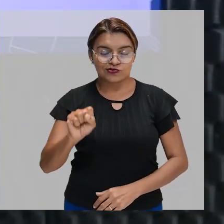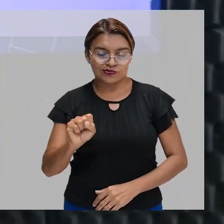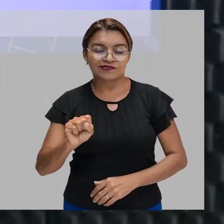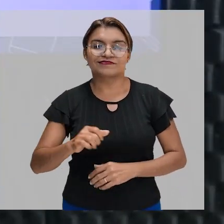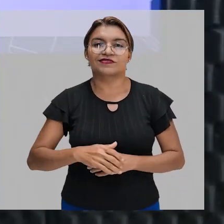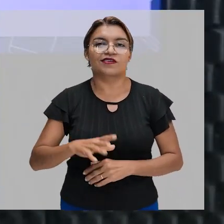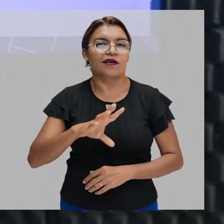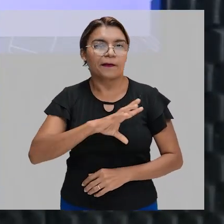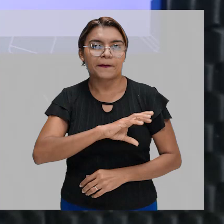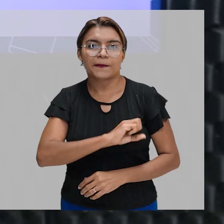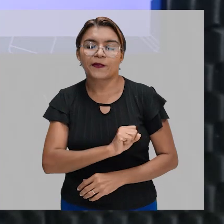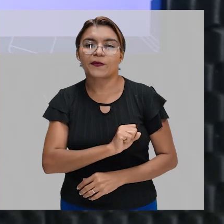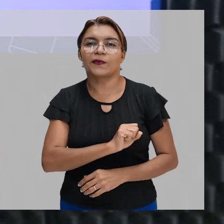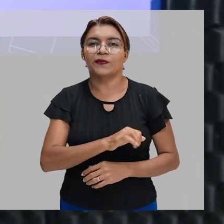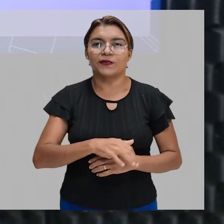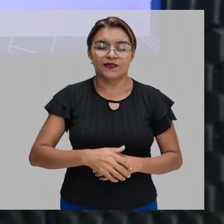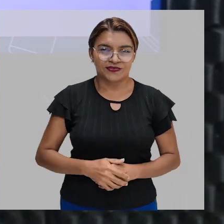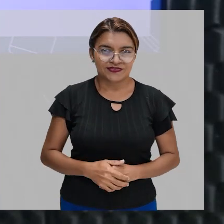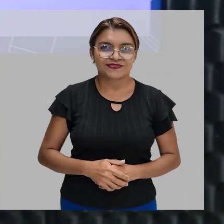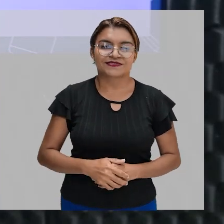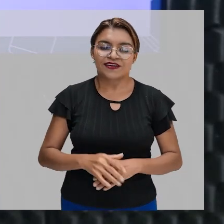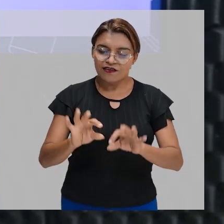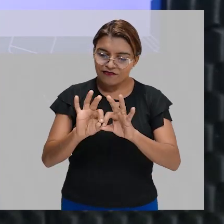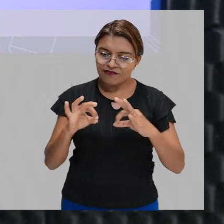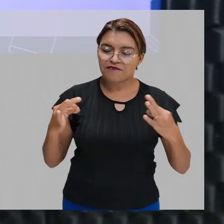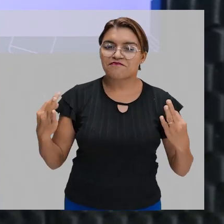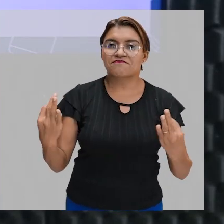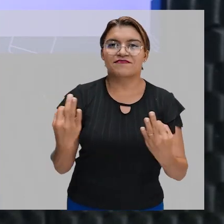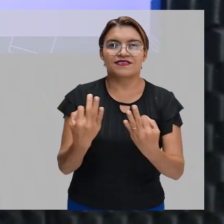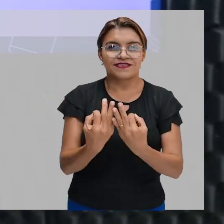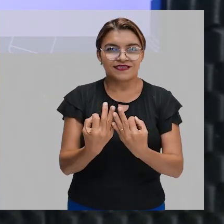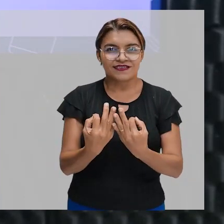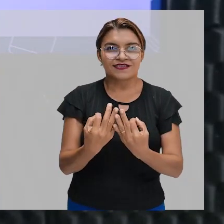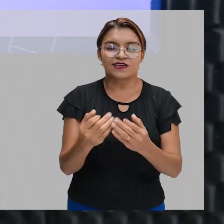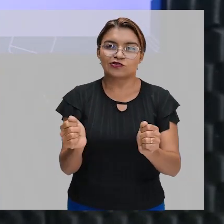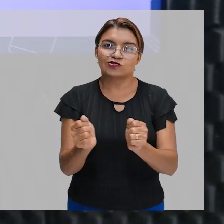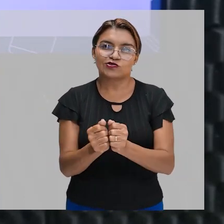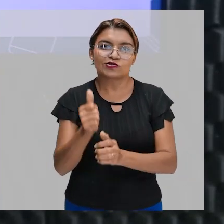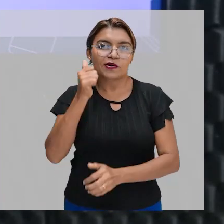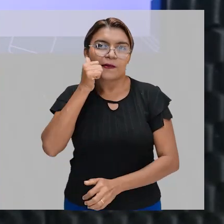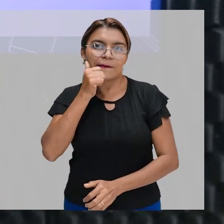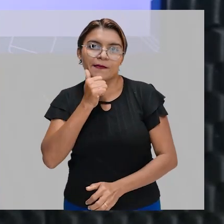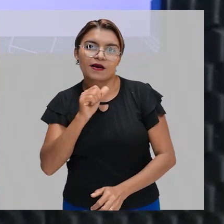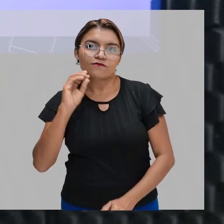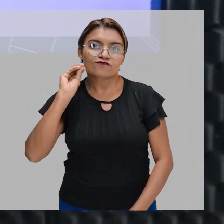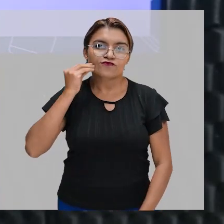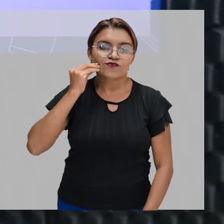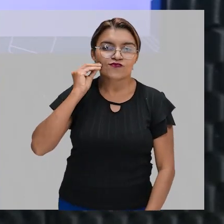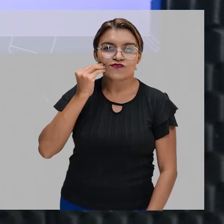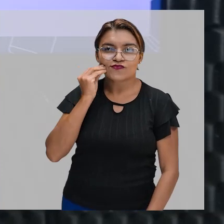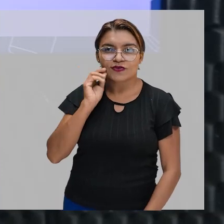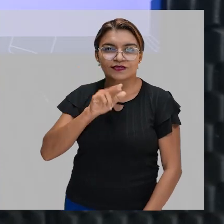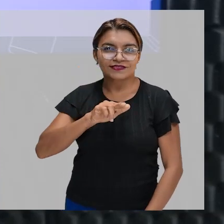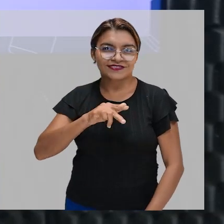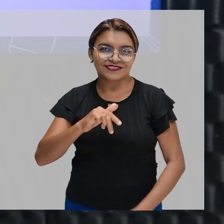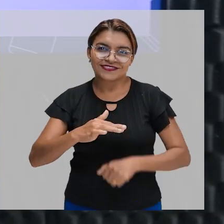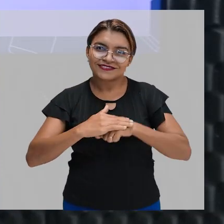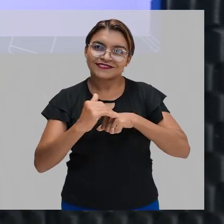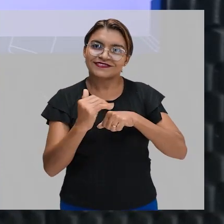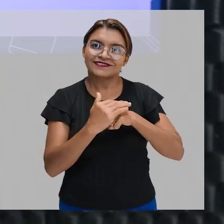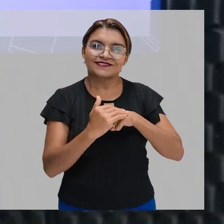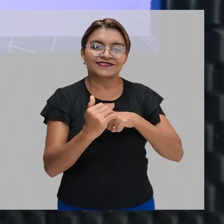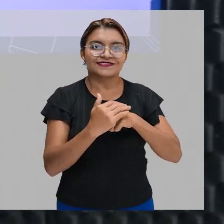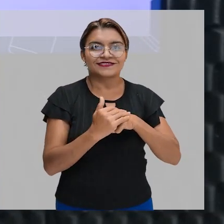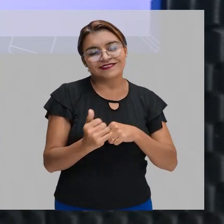idade a passagem do seio da família dos braços da mãe dos beijos das irmãs para as Carícias